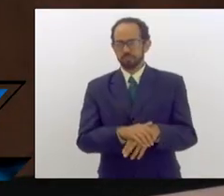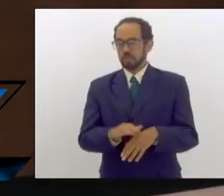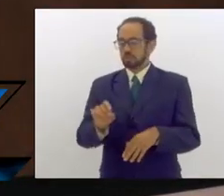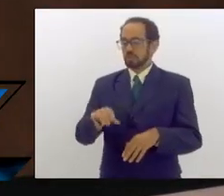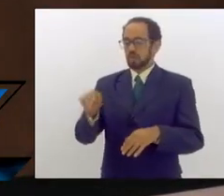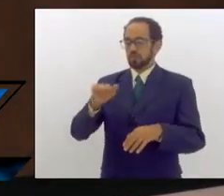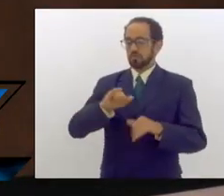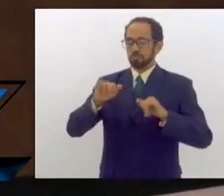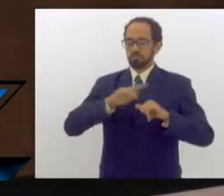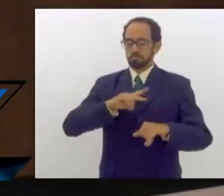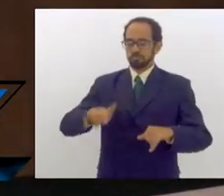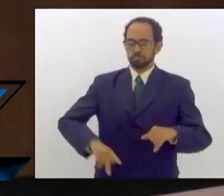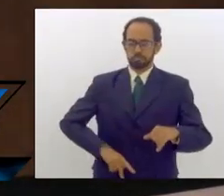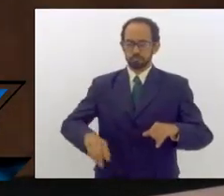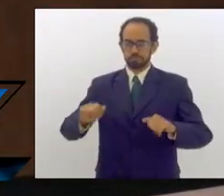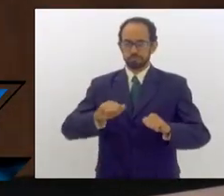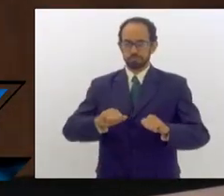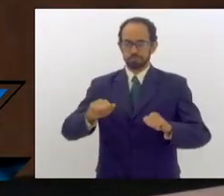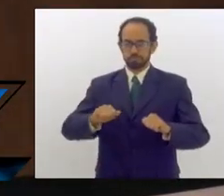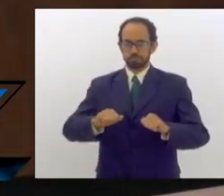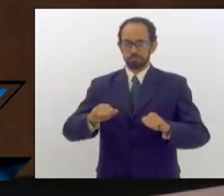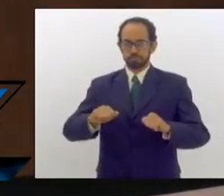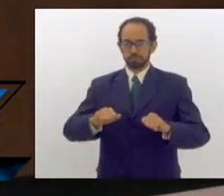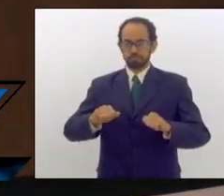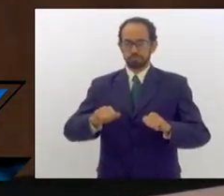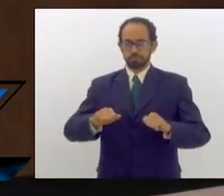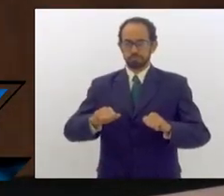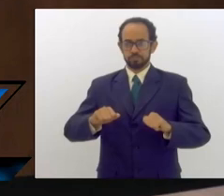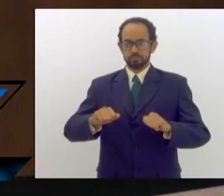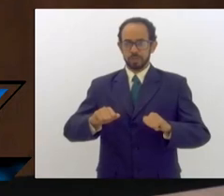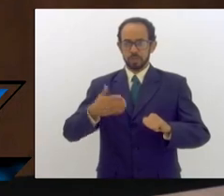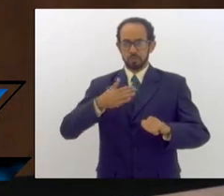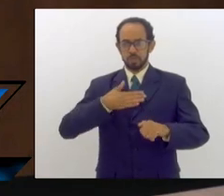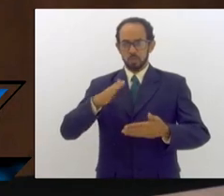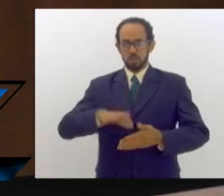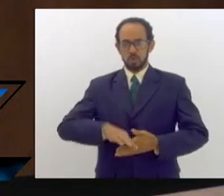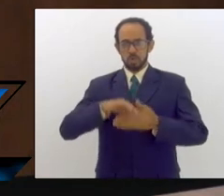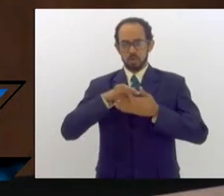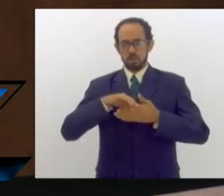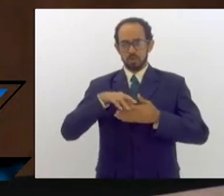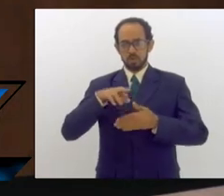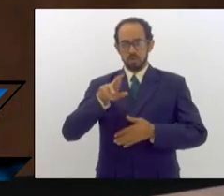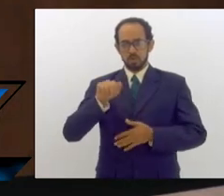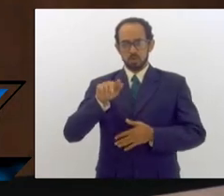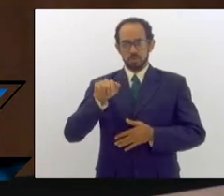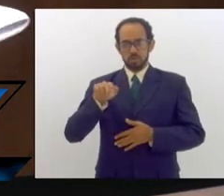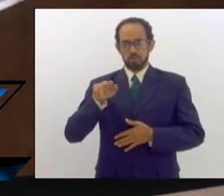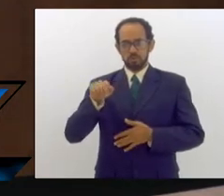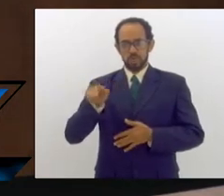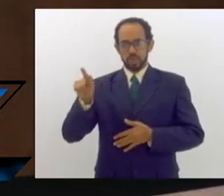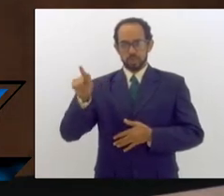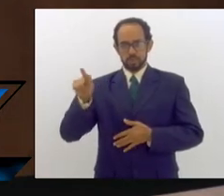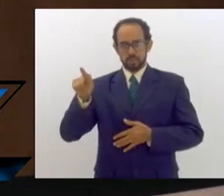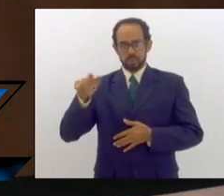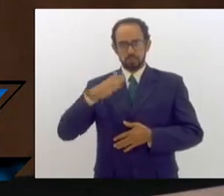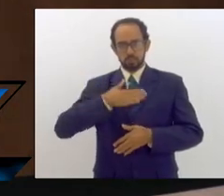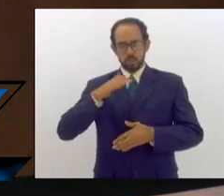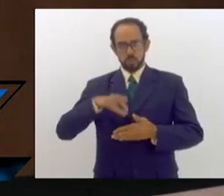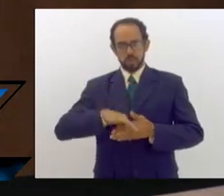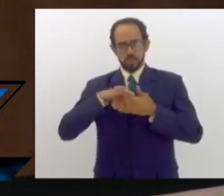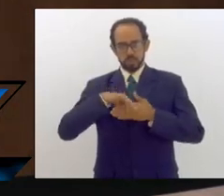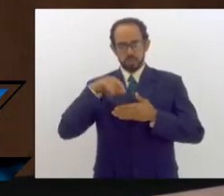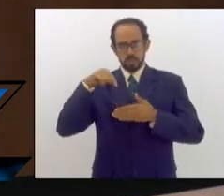para me dirigir ao meu líder Deputado Reis que é o meu líder nessa casa